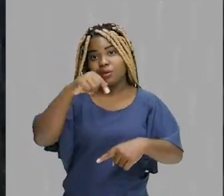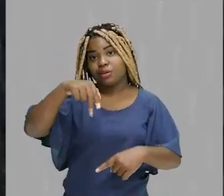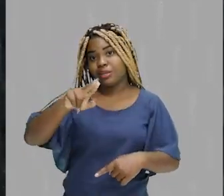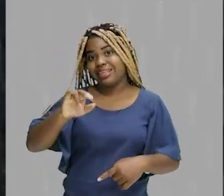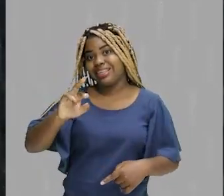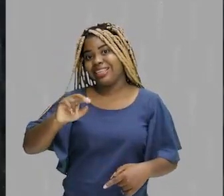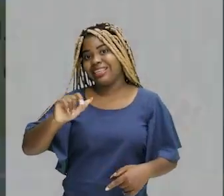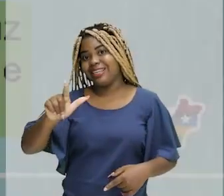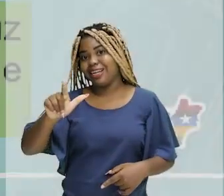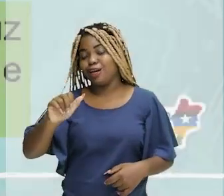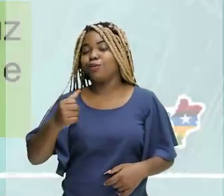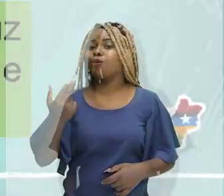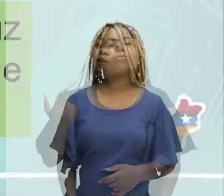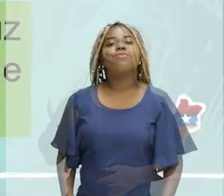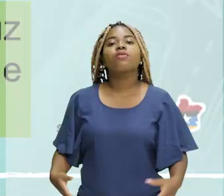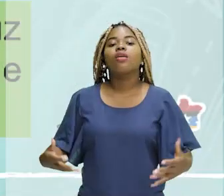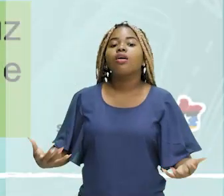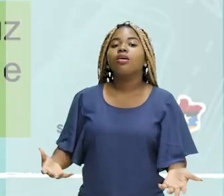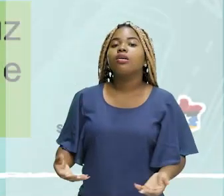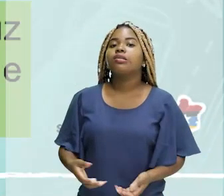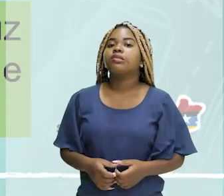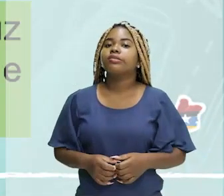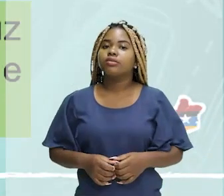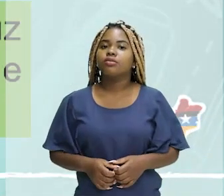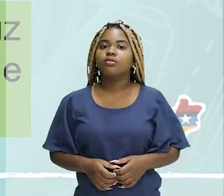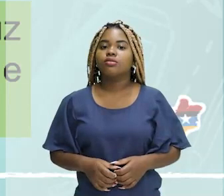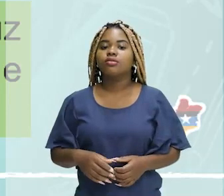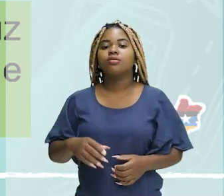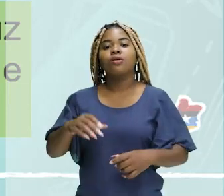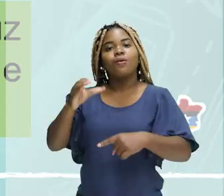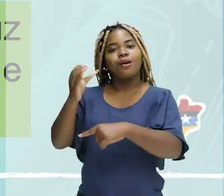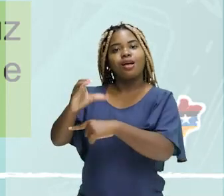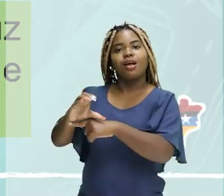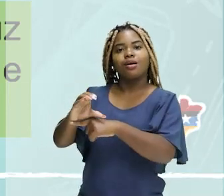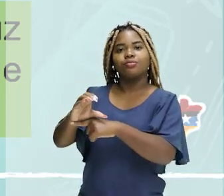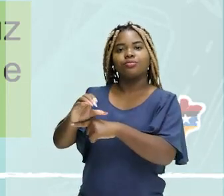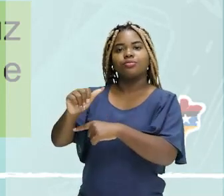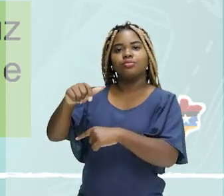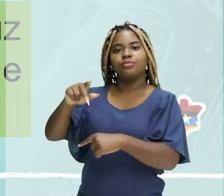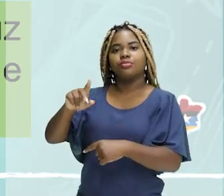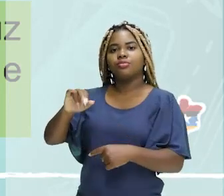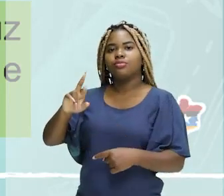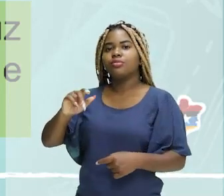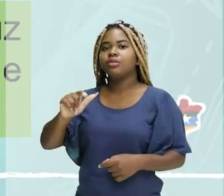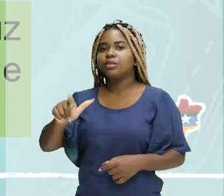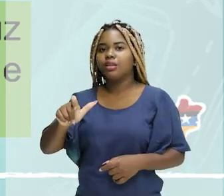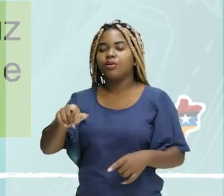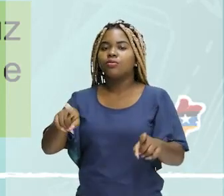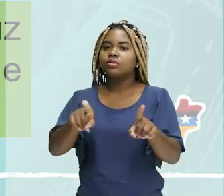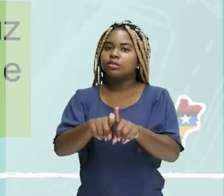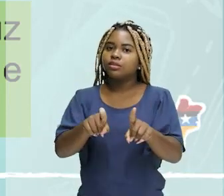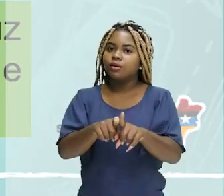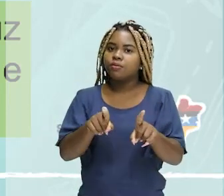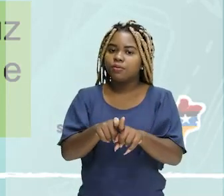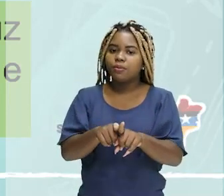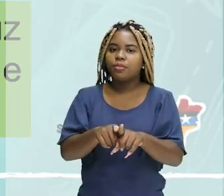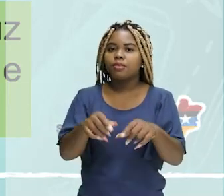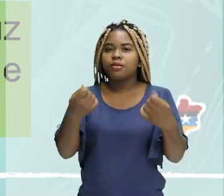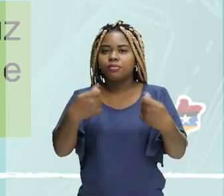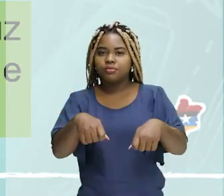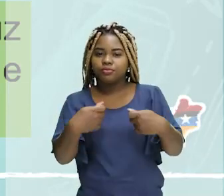quiral ou carbono assimétrico. Turma, o carbono quiral ou carbono assimétrico, né? Então, espacialmente, nós